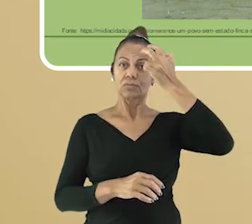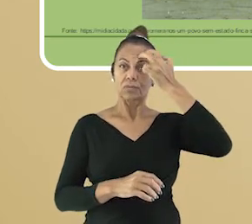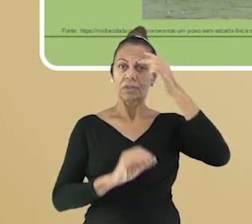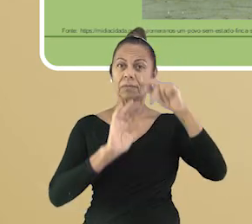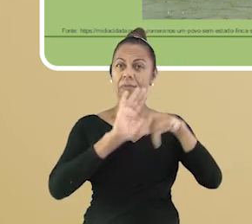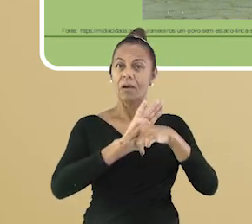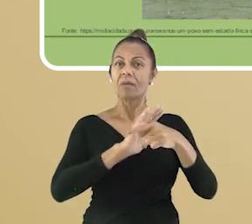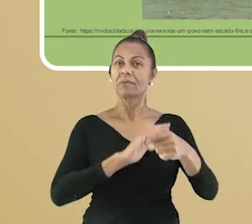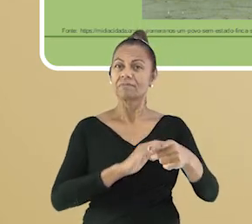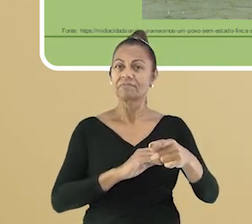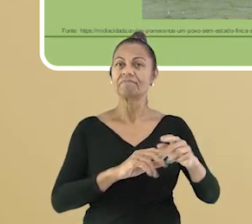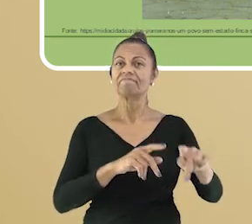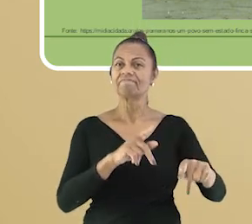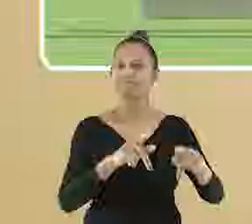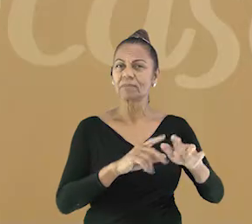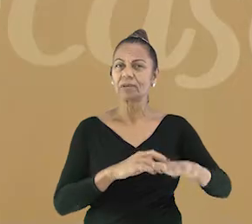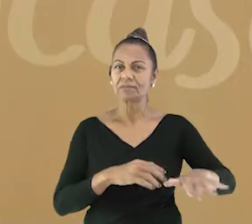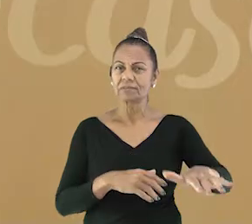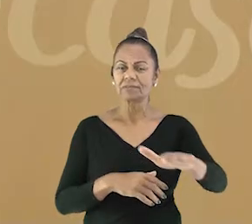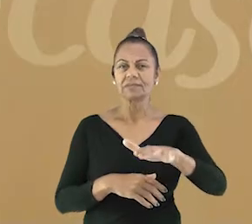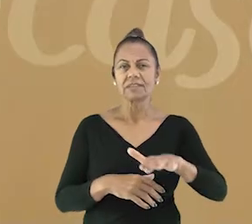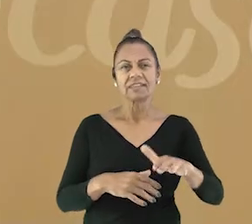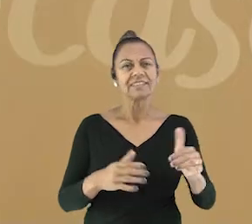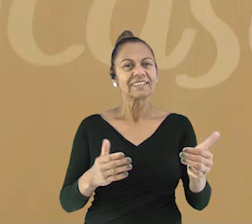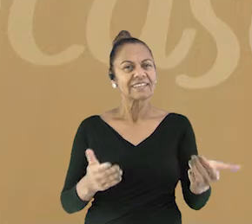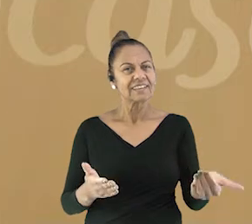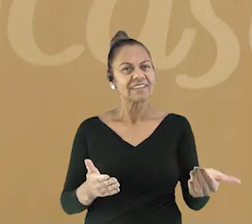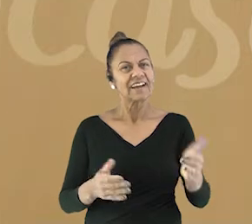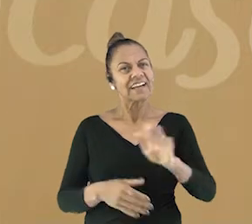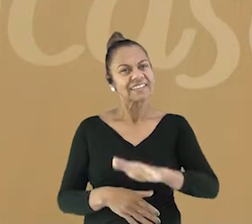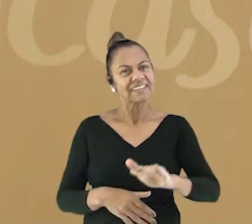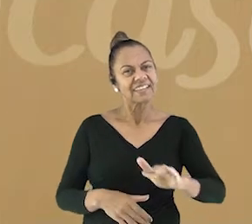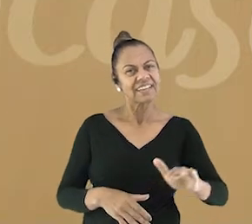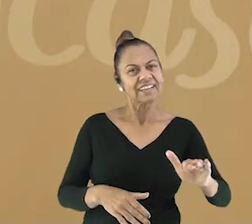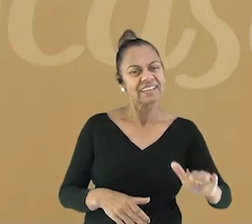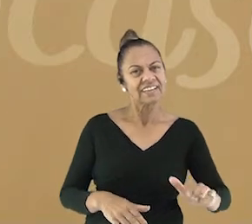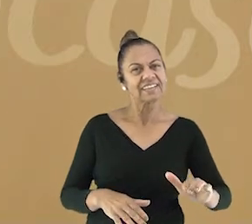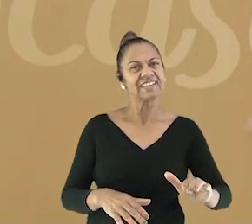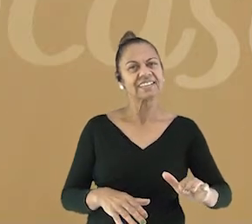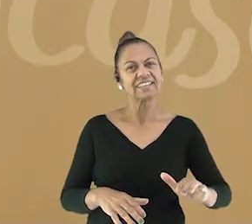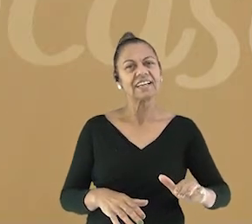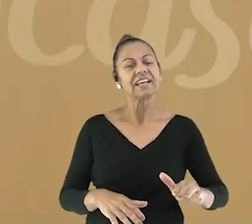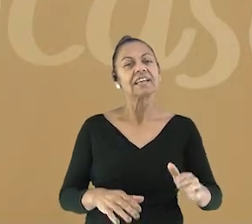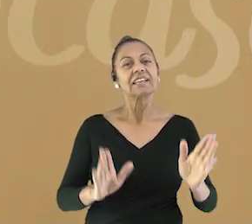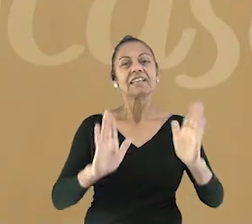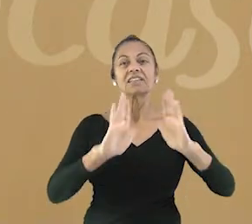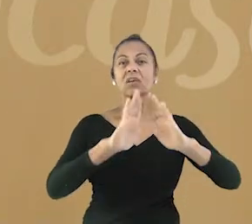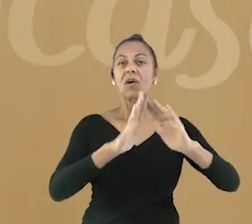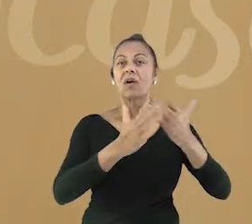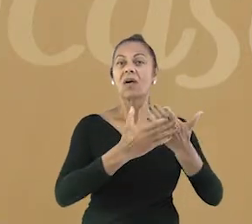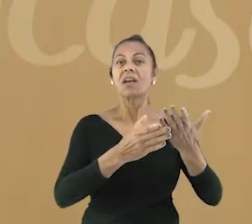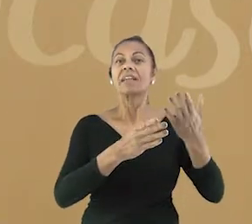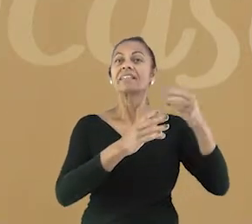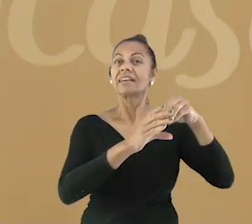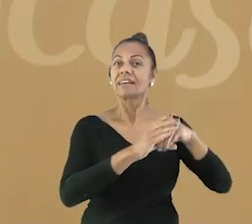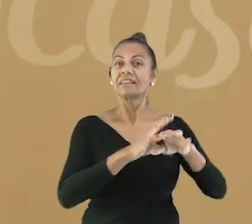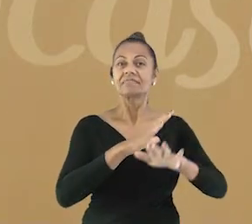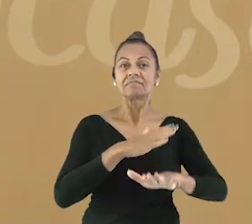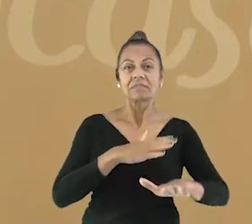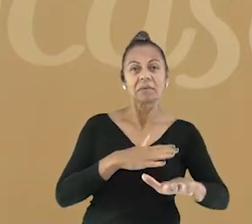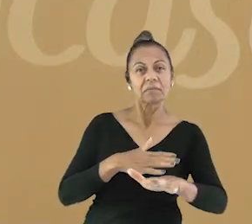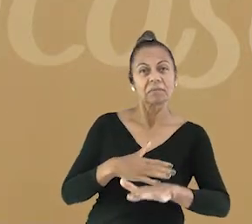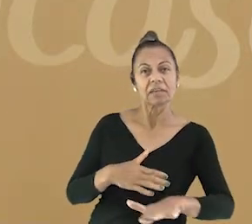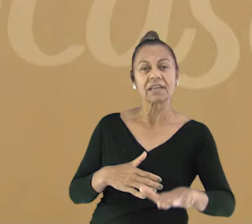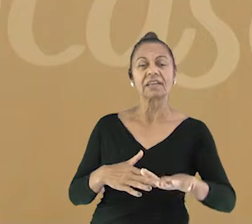parte da cultura daquele povo. E com isso, as crianças aprendem desde pequenas e até nas escolas